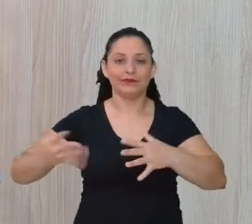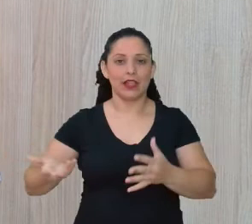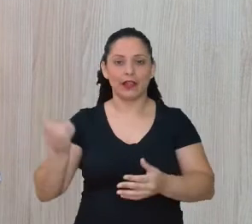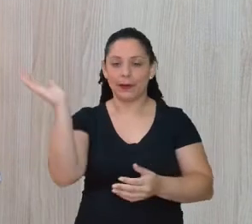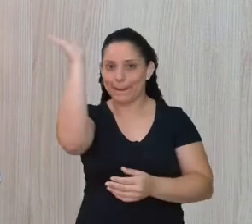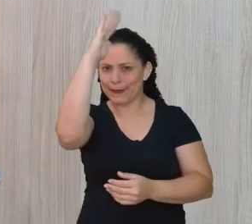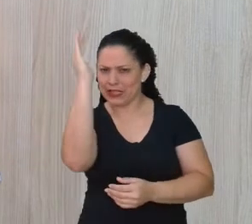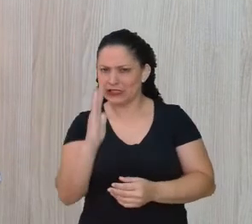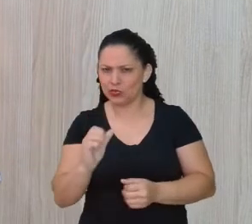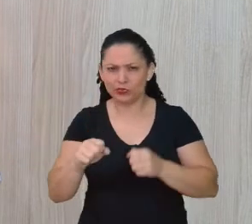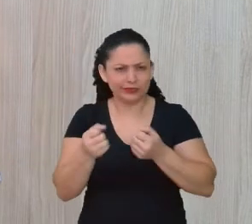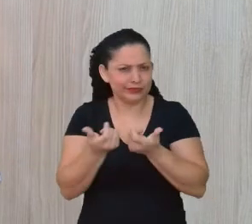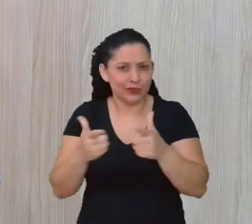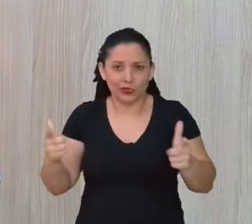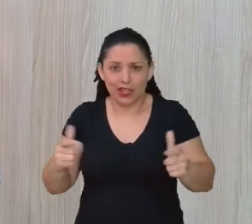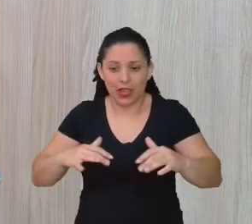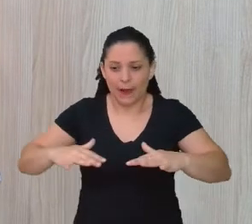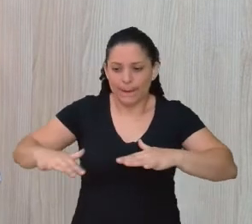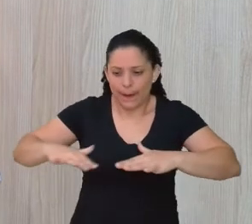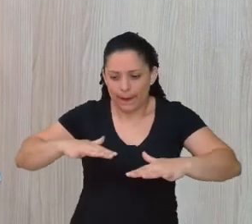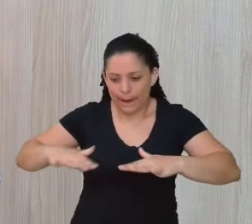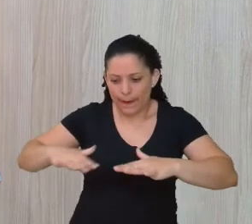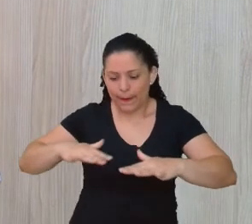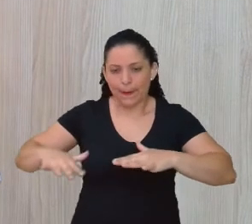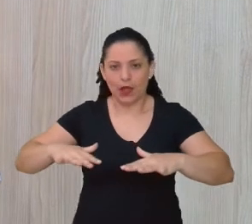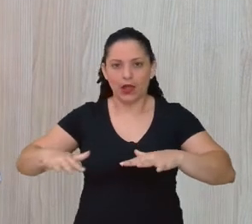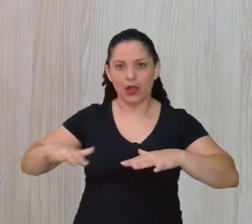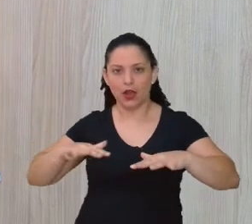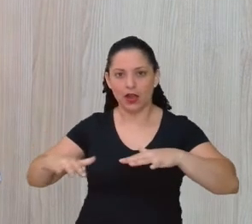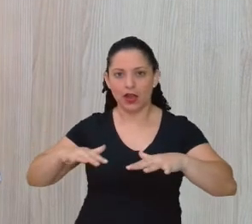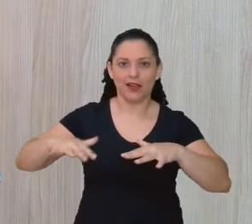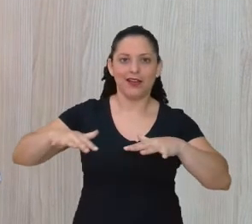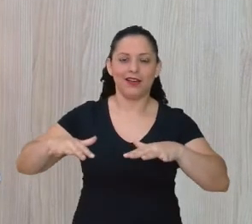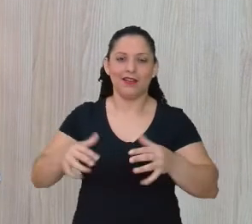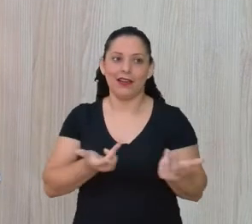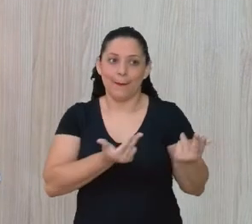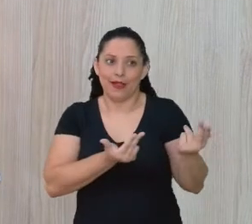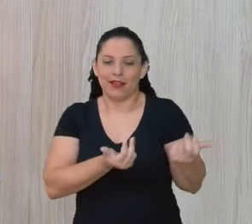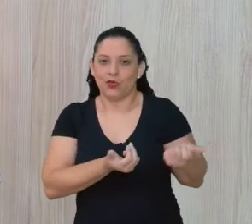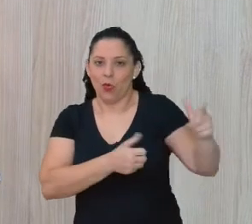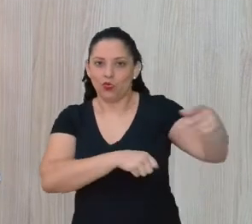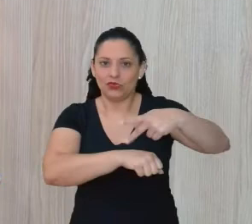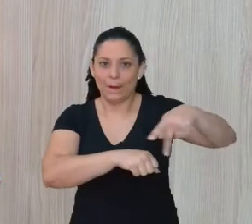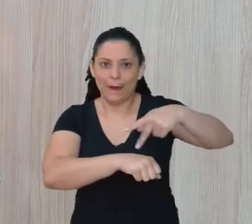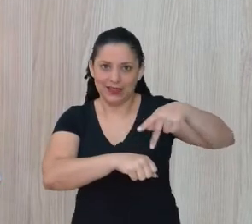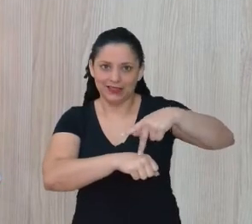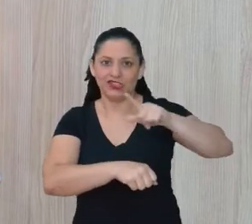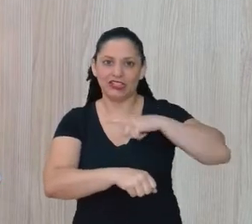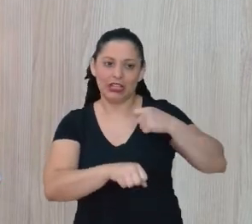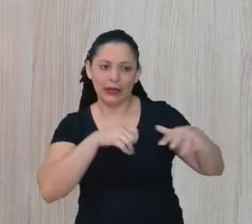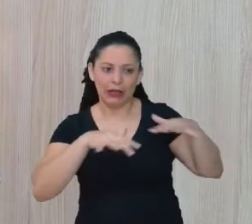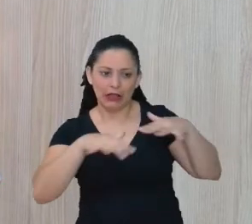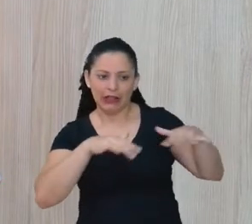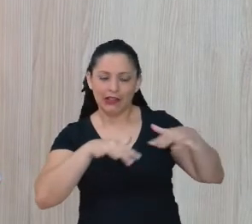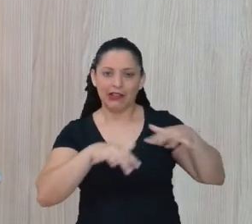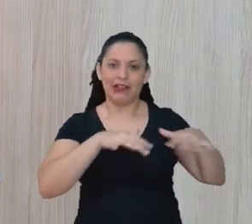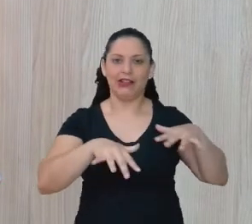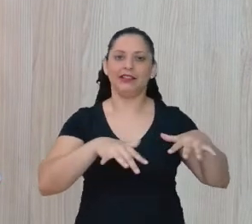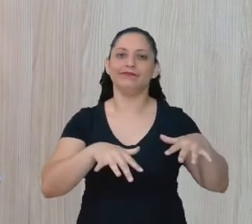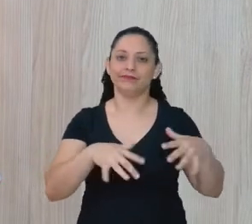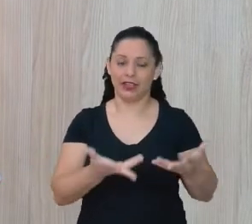se movendo, a gente não sente terremotos como outros países sentem, né? Exato. Estão em